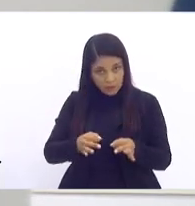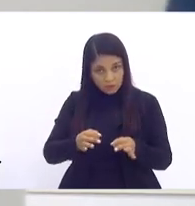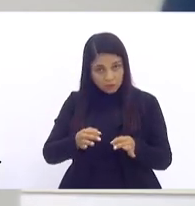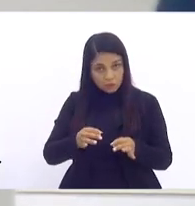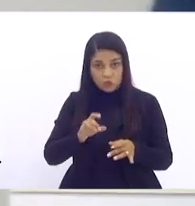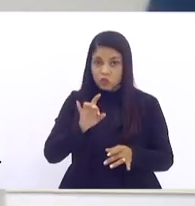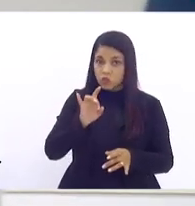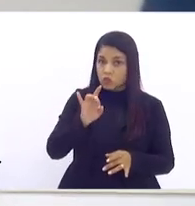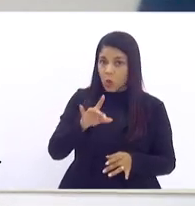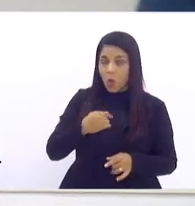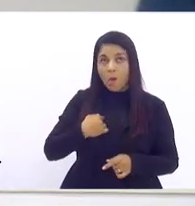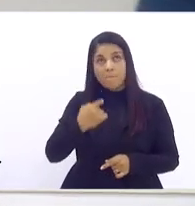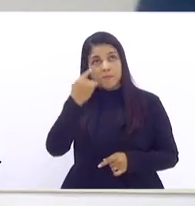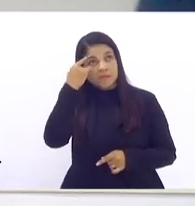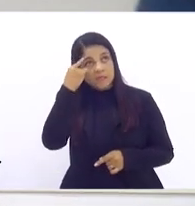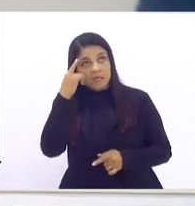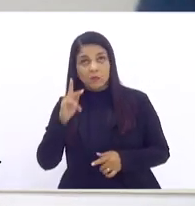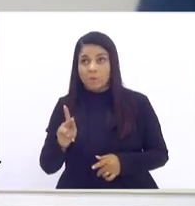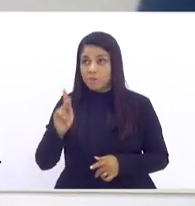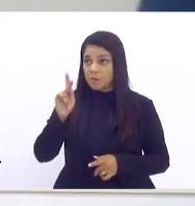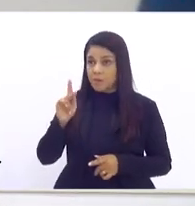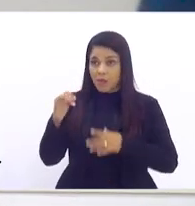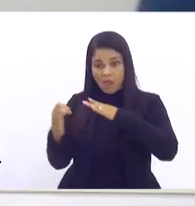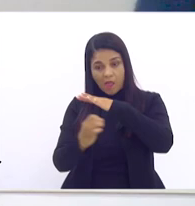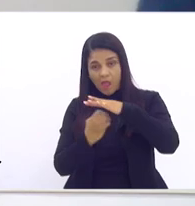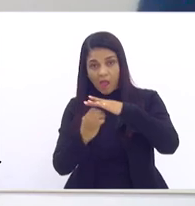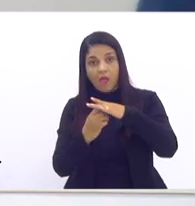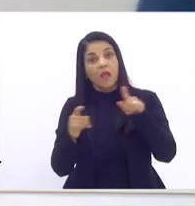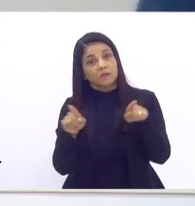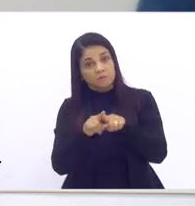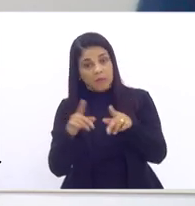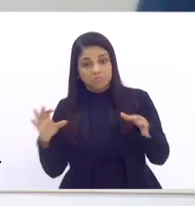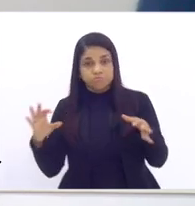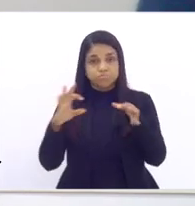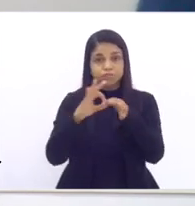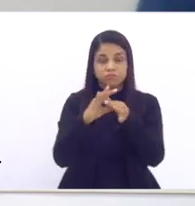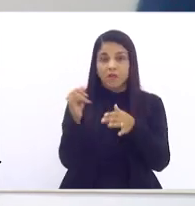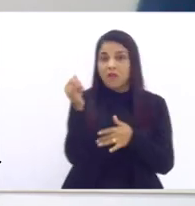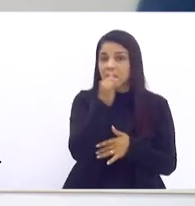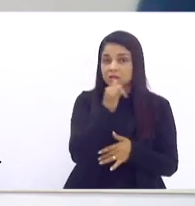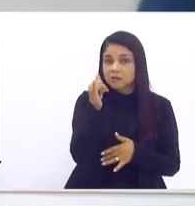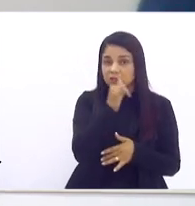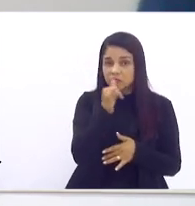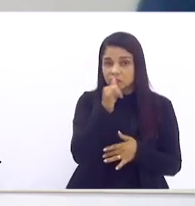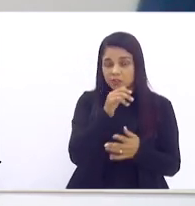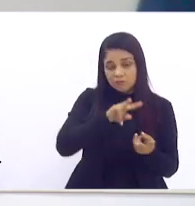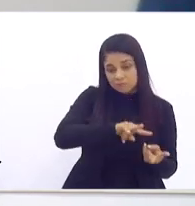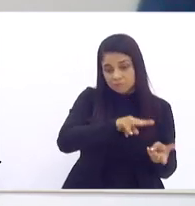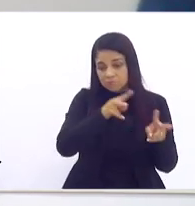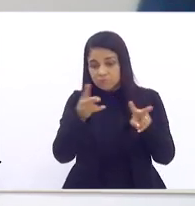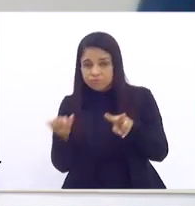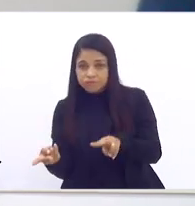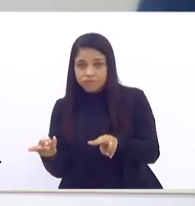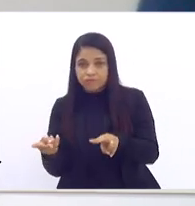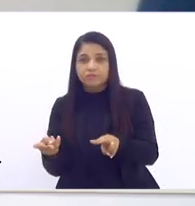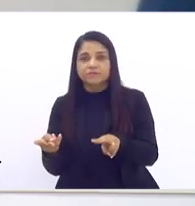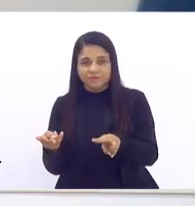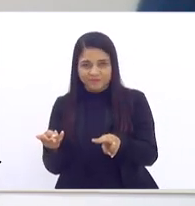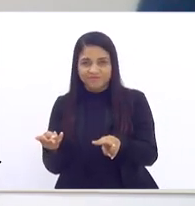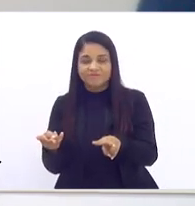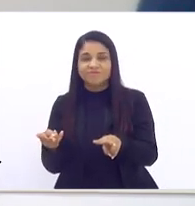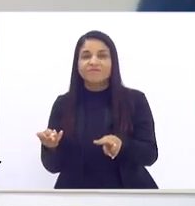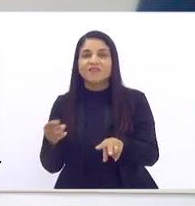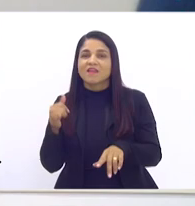só pensando em ser uma empresa de petróleo mas sim isso é uma empresa de energia e fazendo a transição para as energias